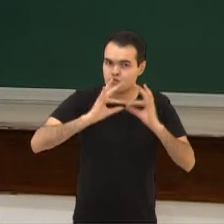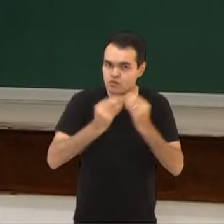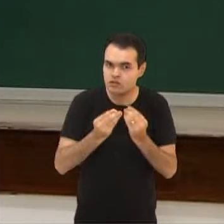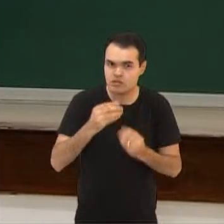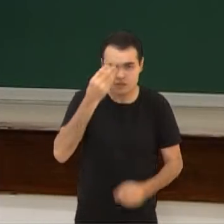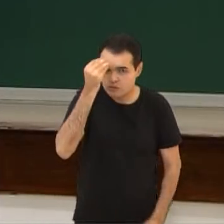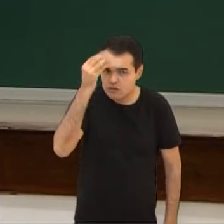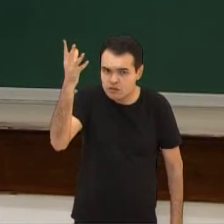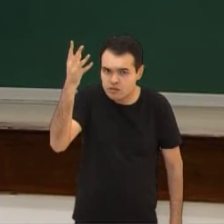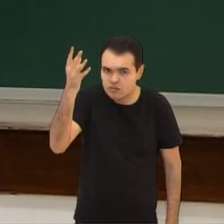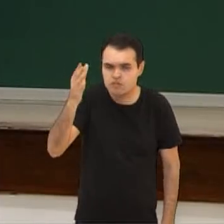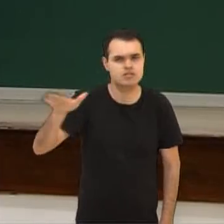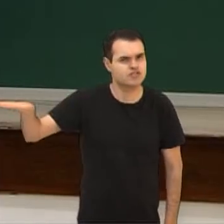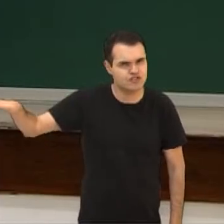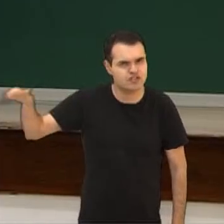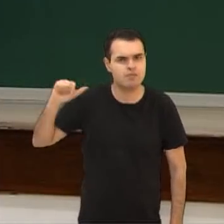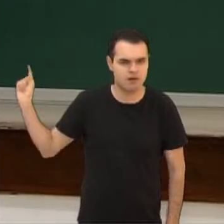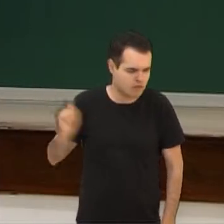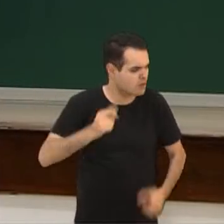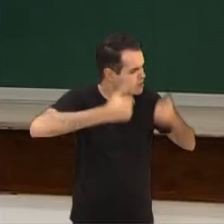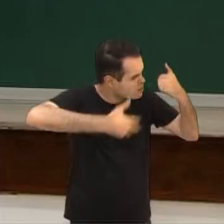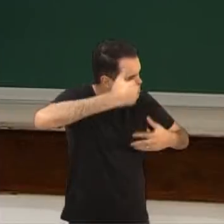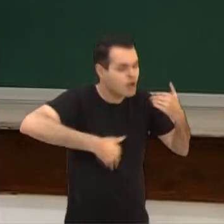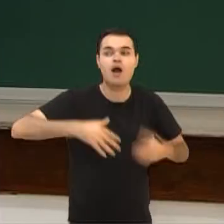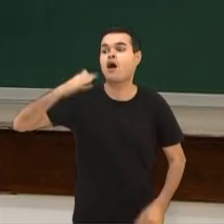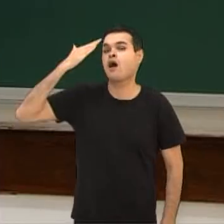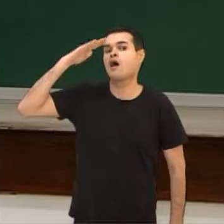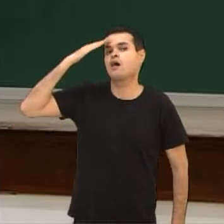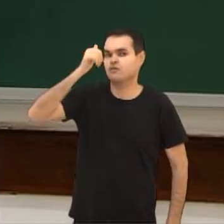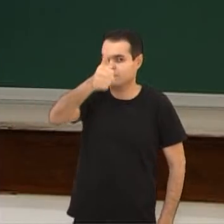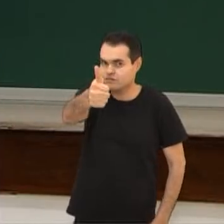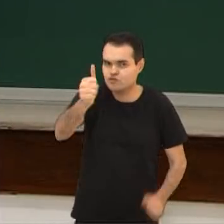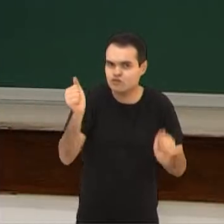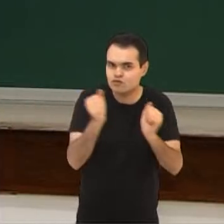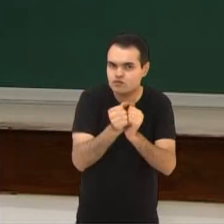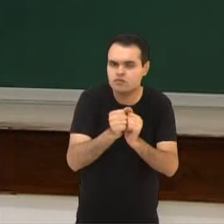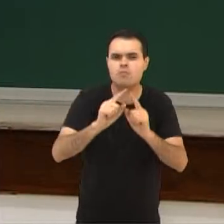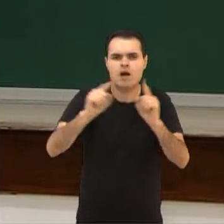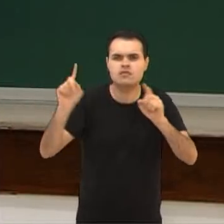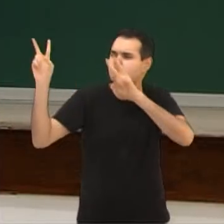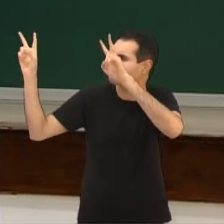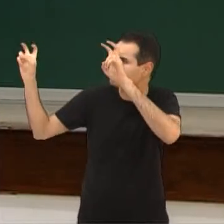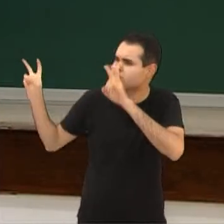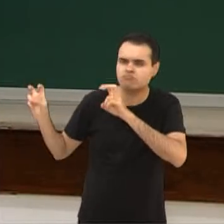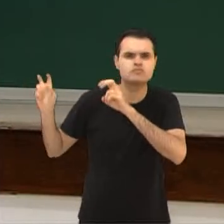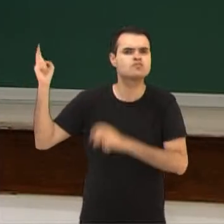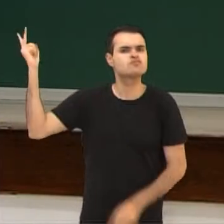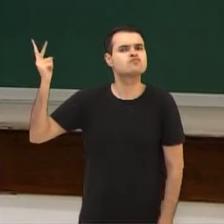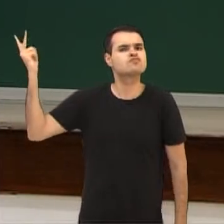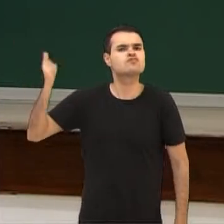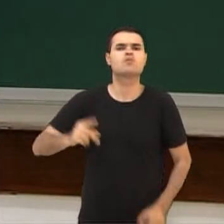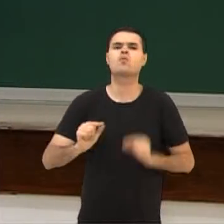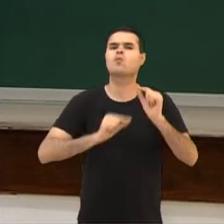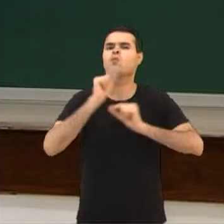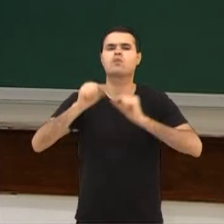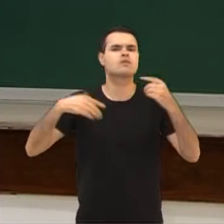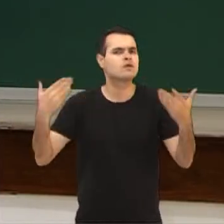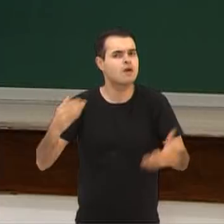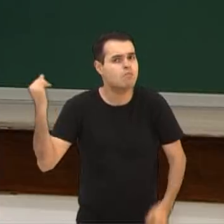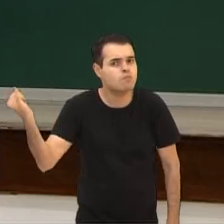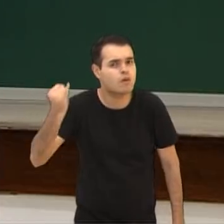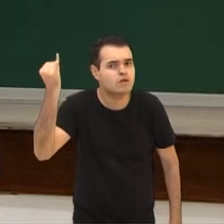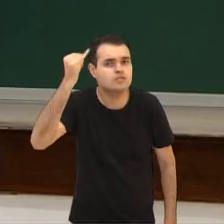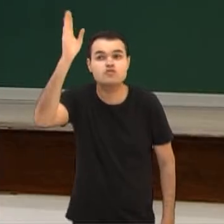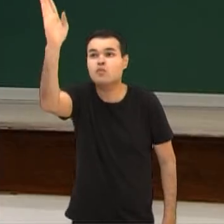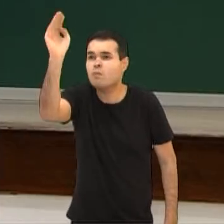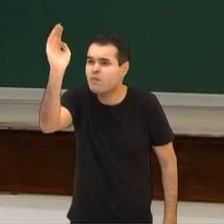Não lembra? Chama alguém que eles lembram com você. Mas falando sobre esses eventos, qual será que é a importância de o